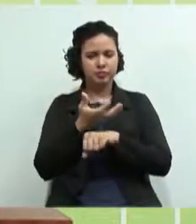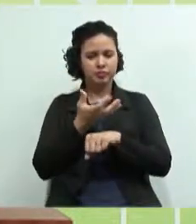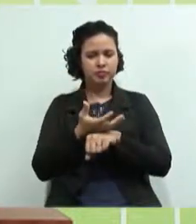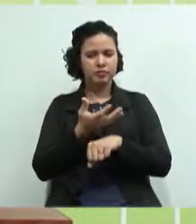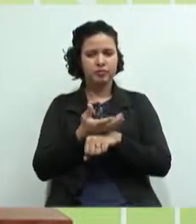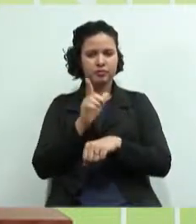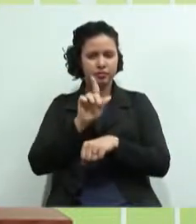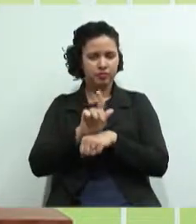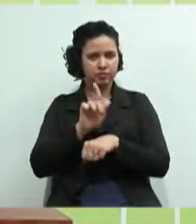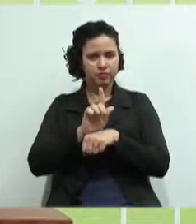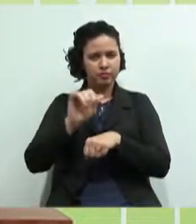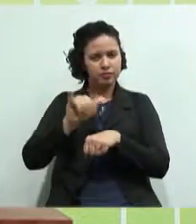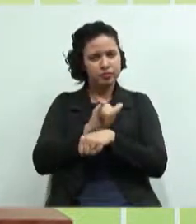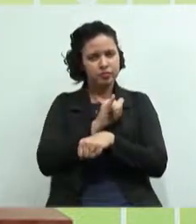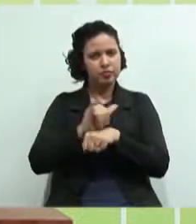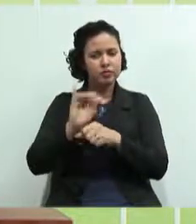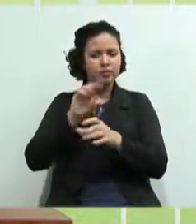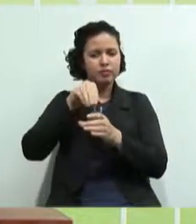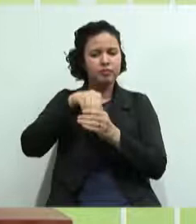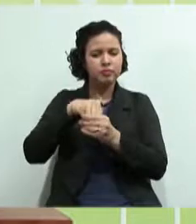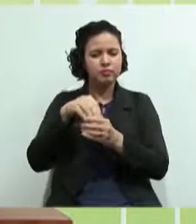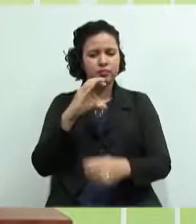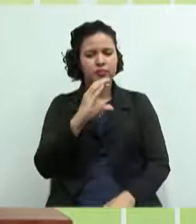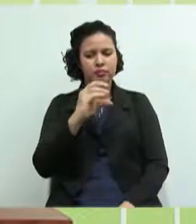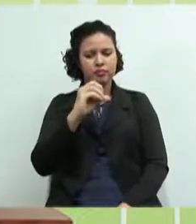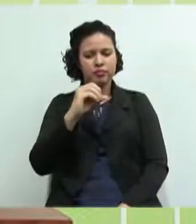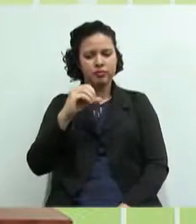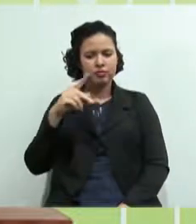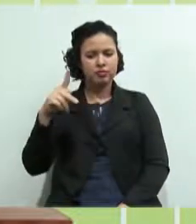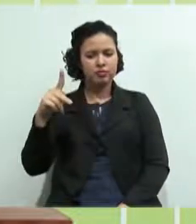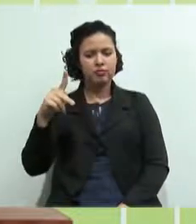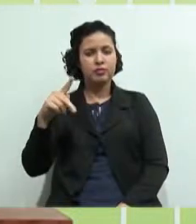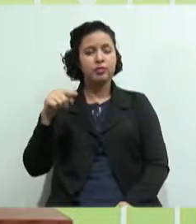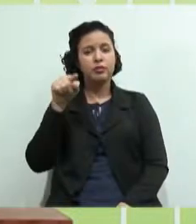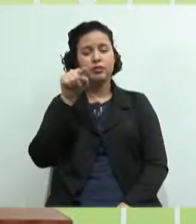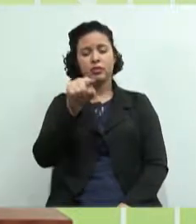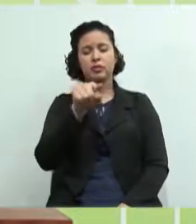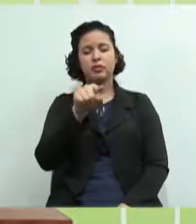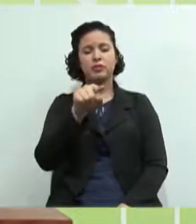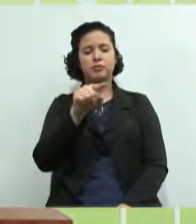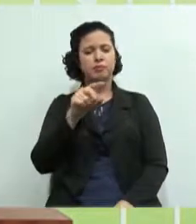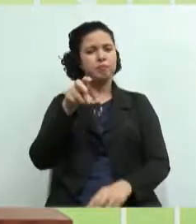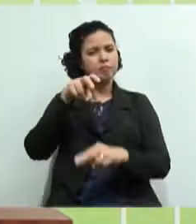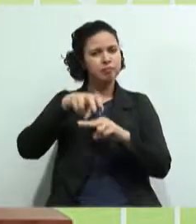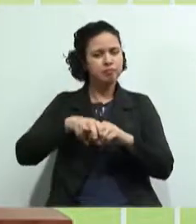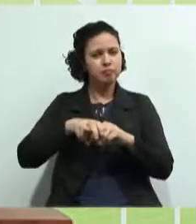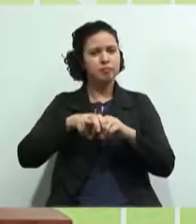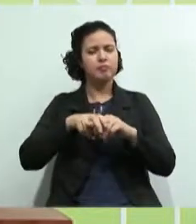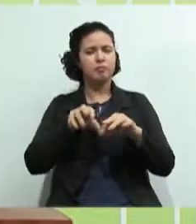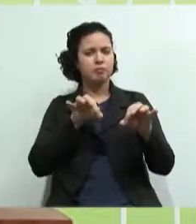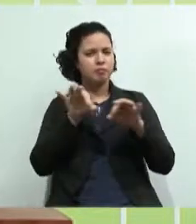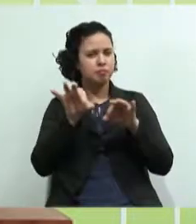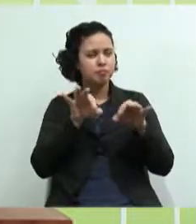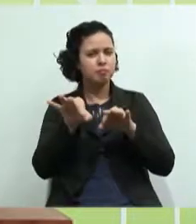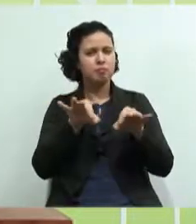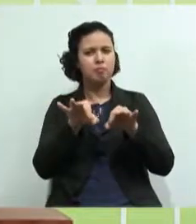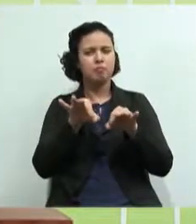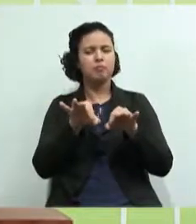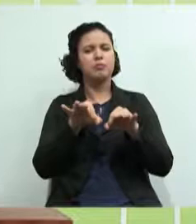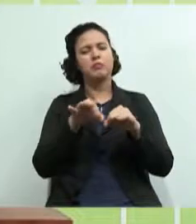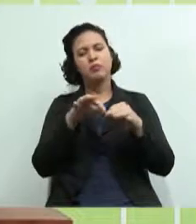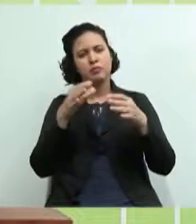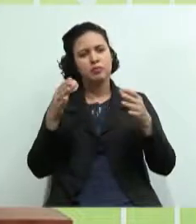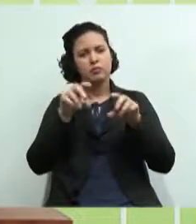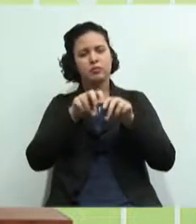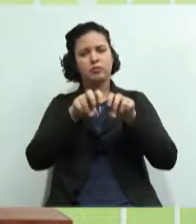Gestão Estratégica em Cooperativas, né? Você que está aí presente, você que está se acomodando agora na sua cadeirinha, na sua poltrona,